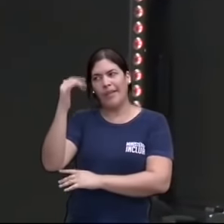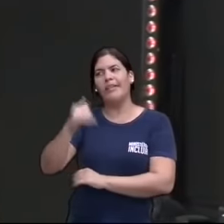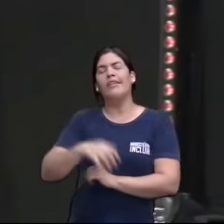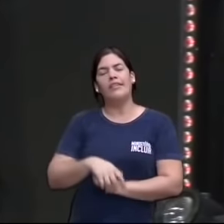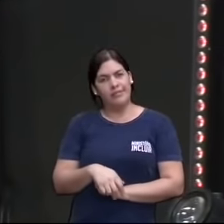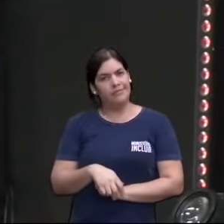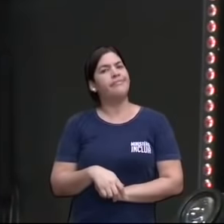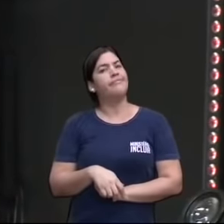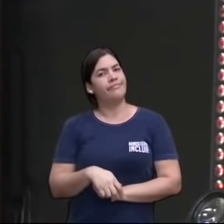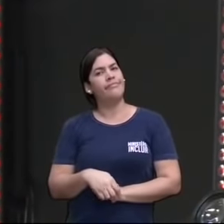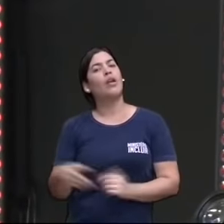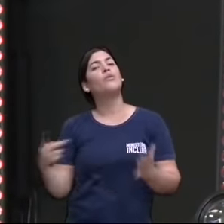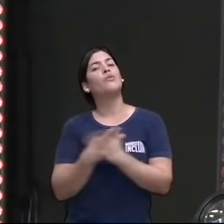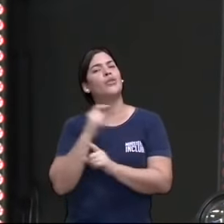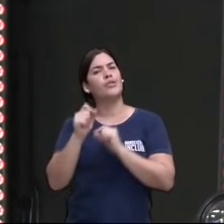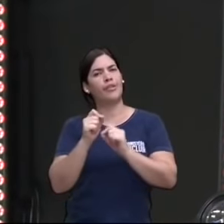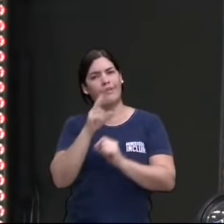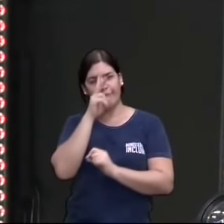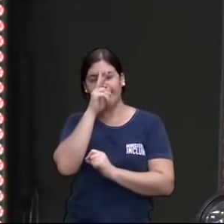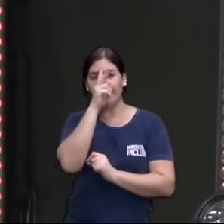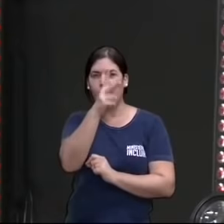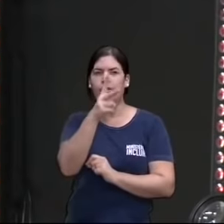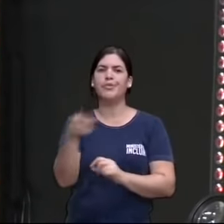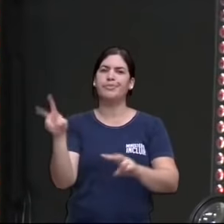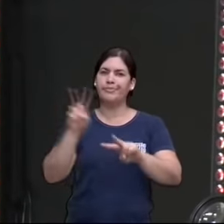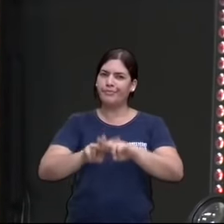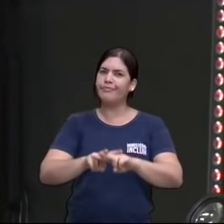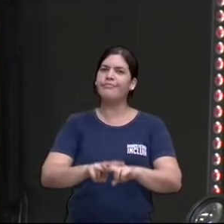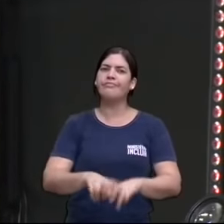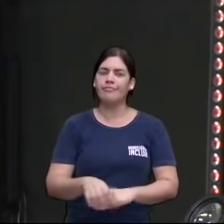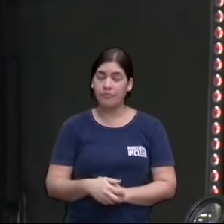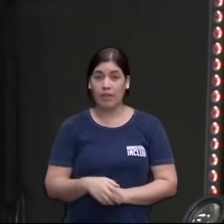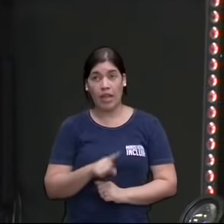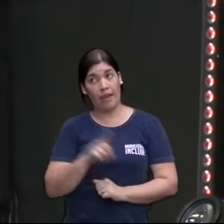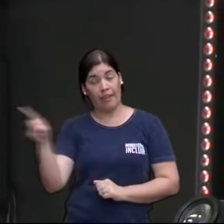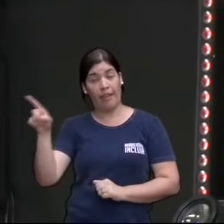Isso vira uma fortaleza. Lá na nossa comunidade